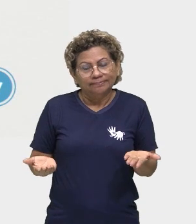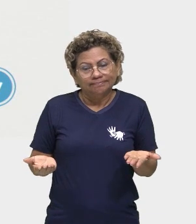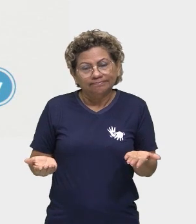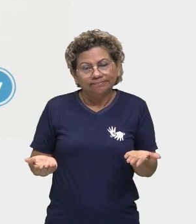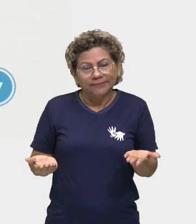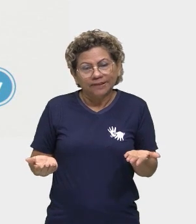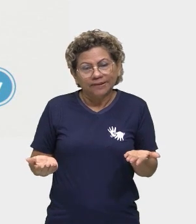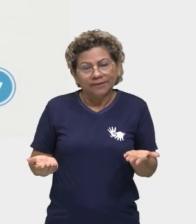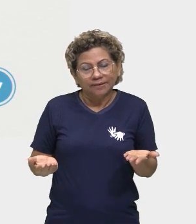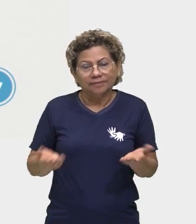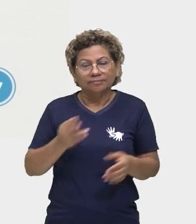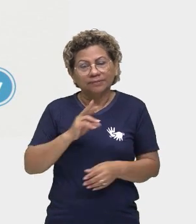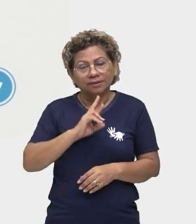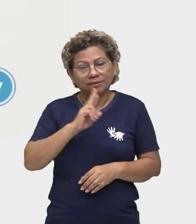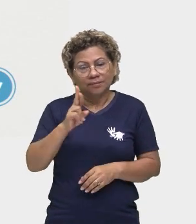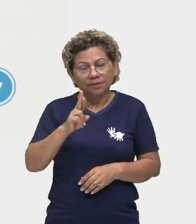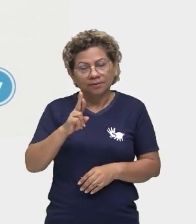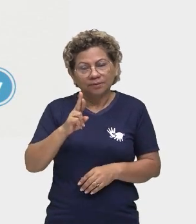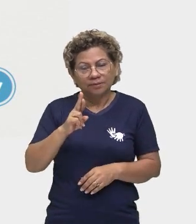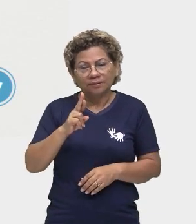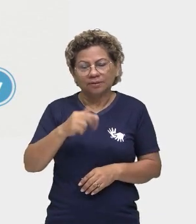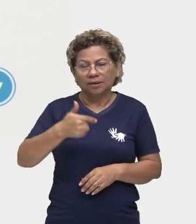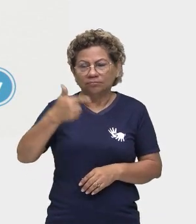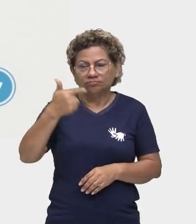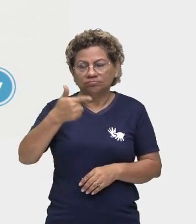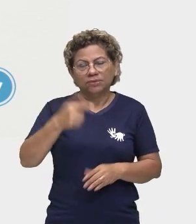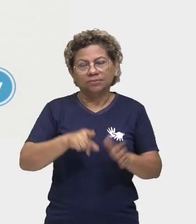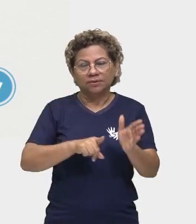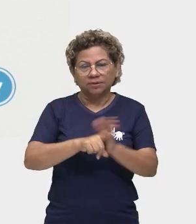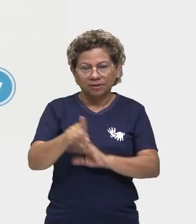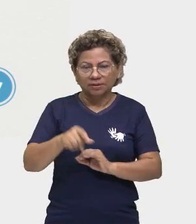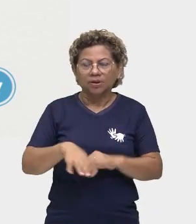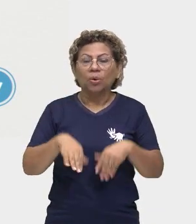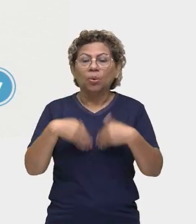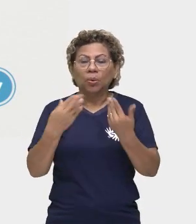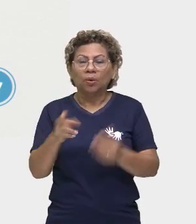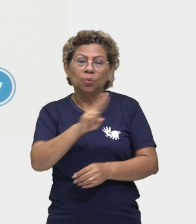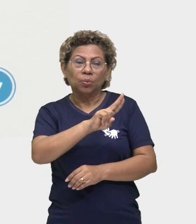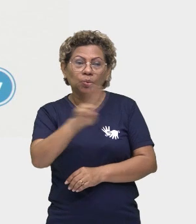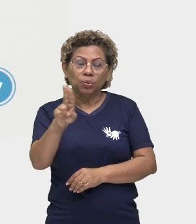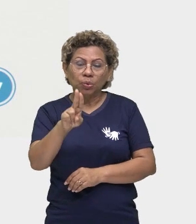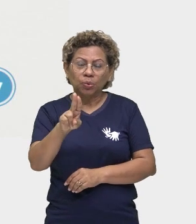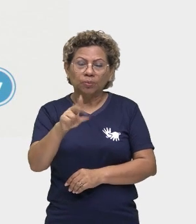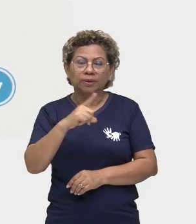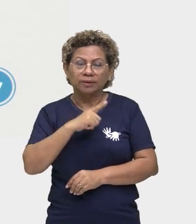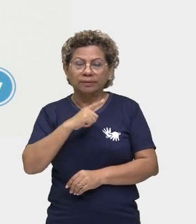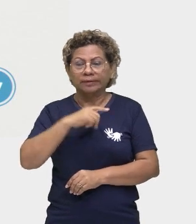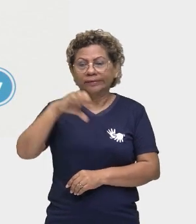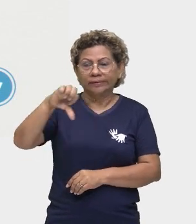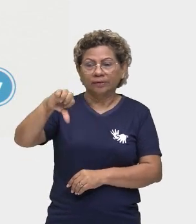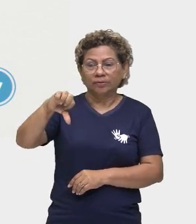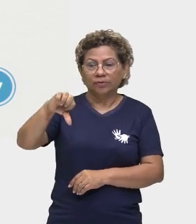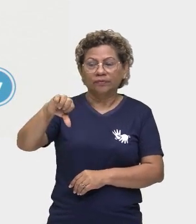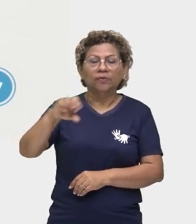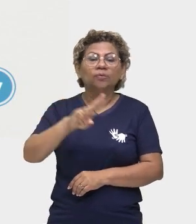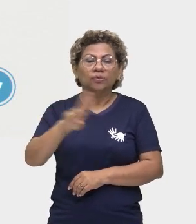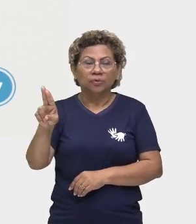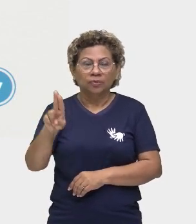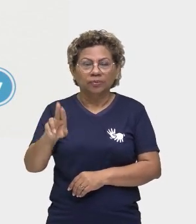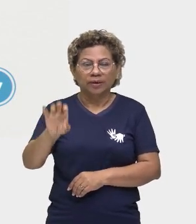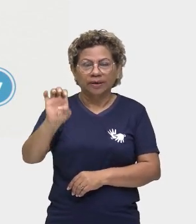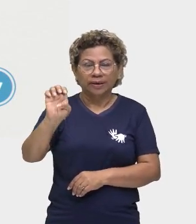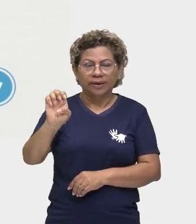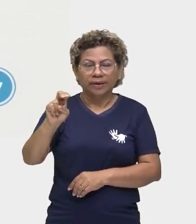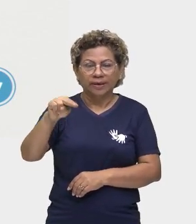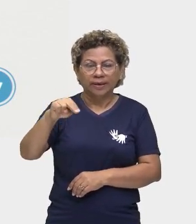na questão 2, né, qual o polígono que possui 9 lados? Essa daqui, ela é bem concisa, bem direta, né? E a resposta